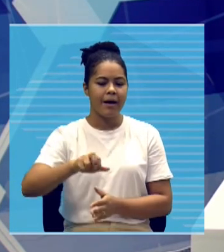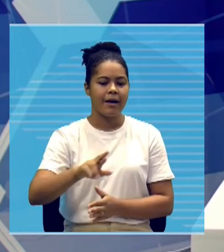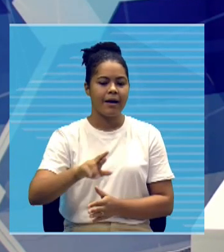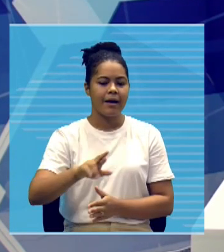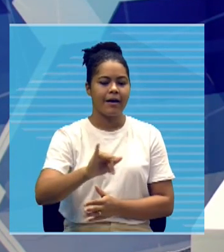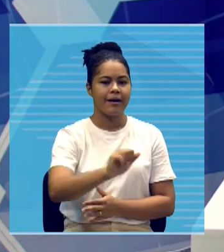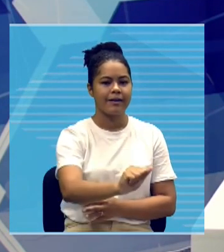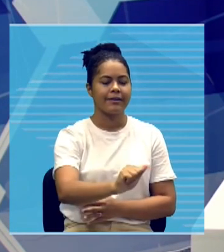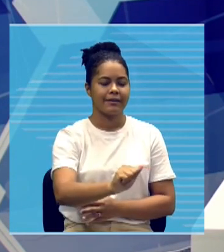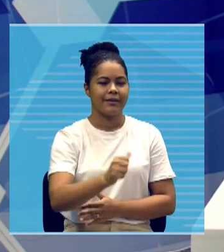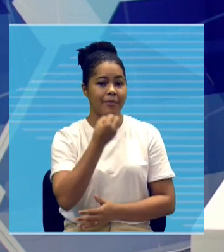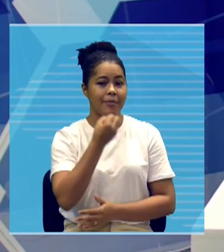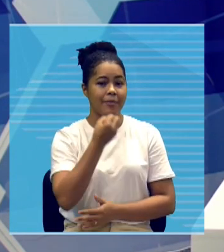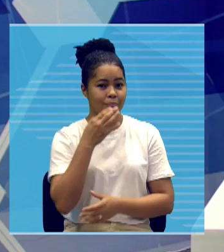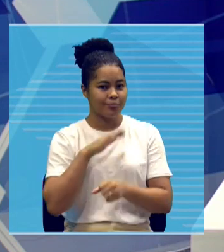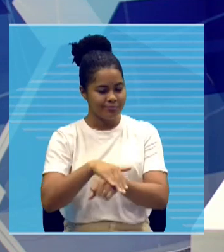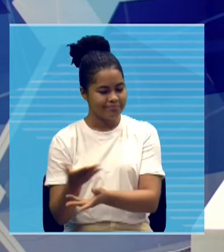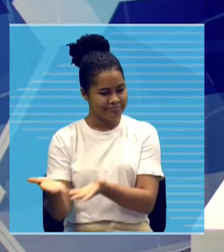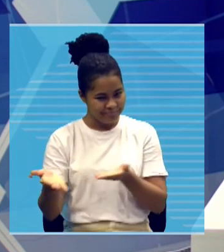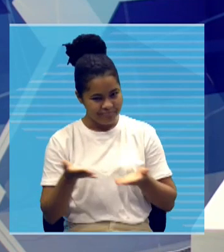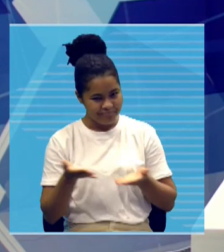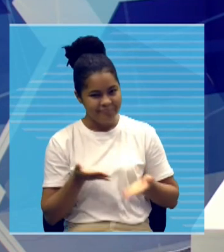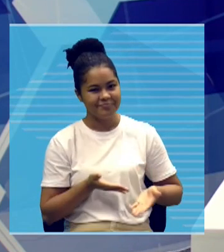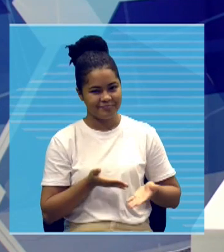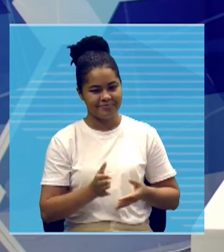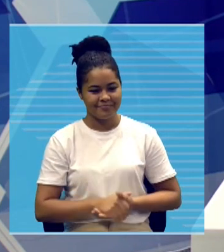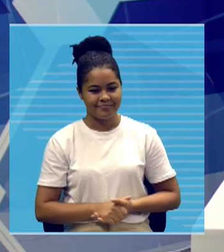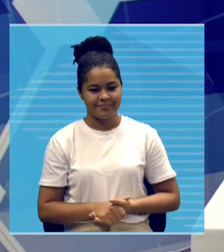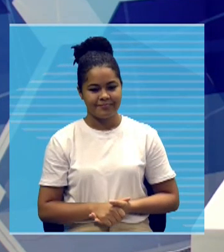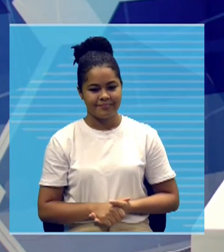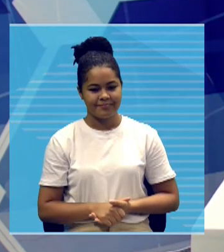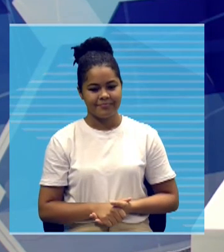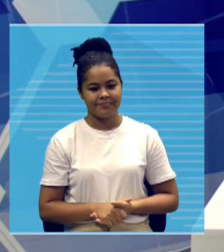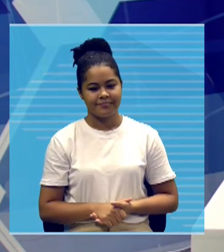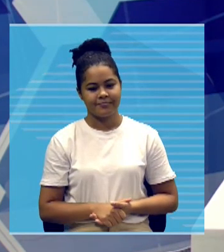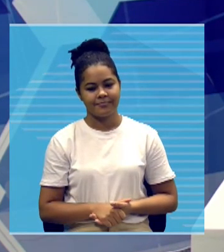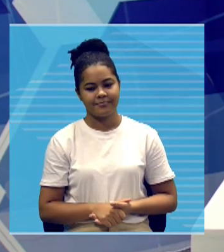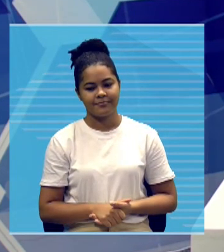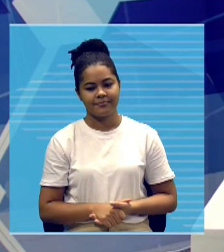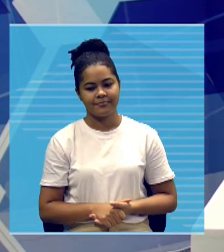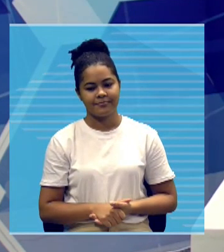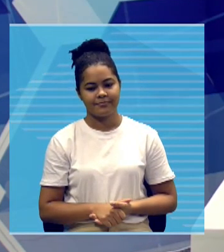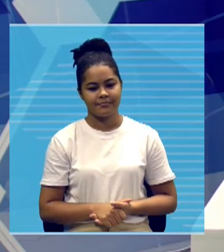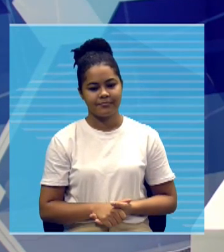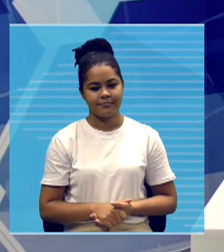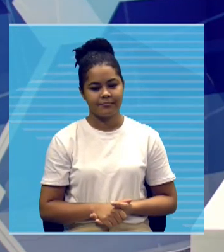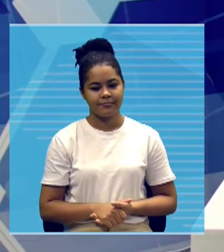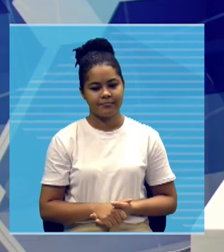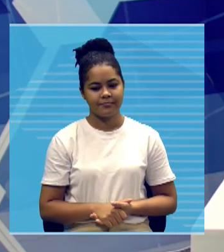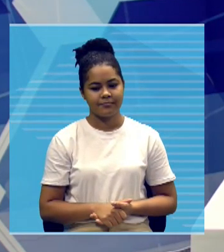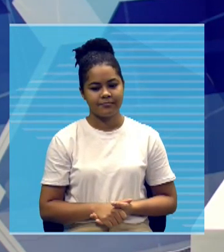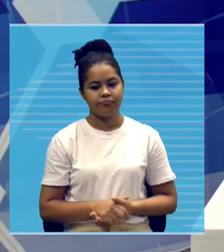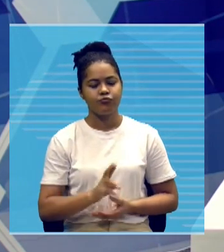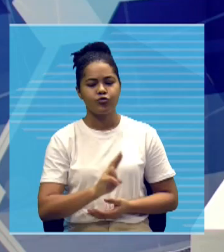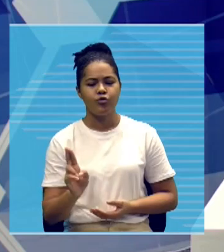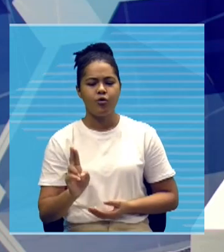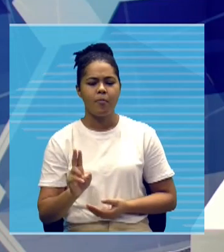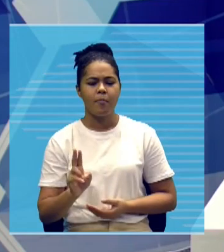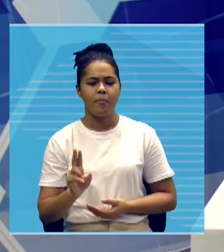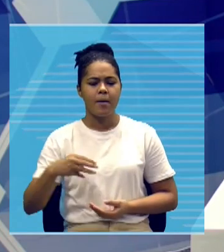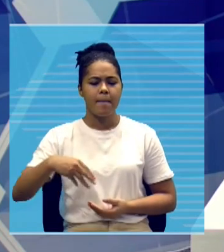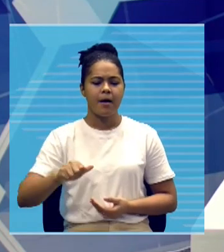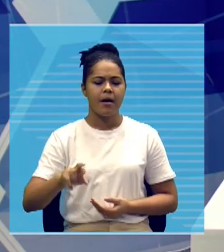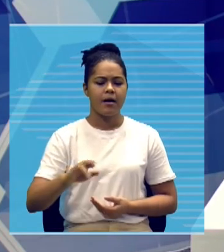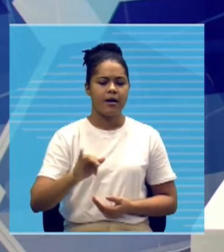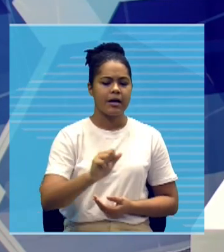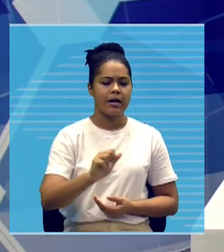Silva seja bem-vinda boa noite Maria é bem-vinda a Maria que deve estar conectado o nome está tudo junto não Maria